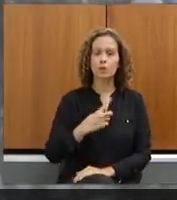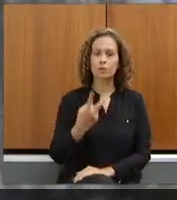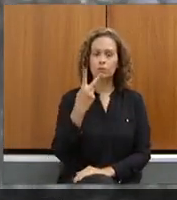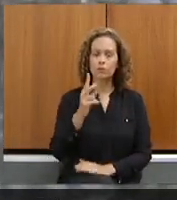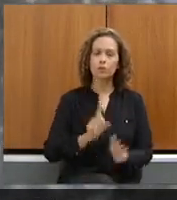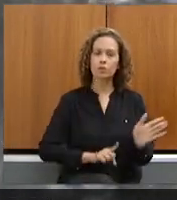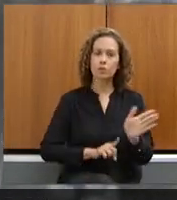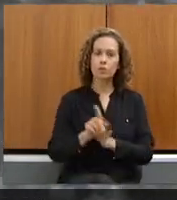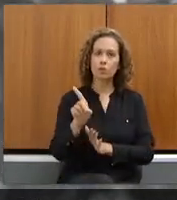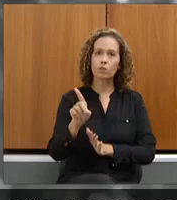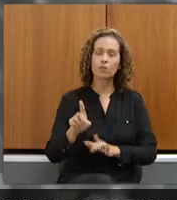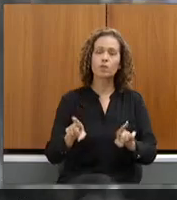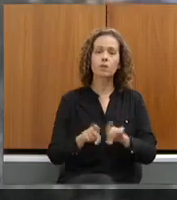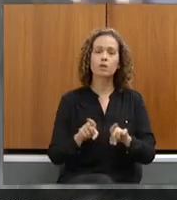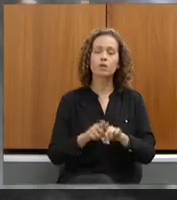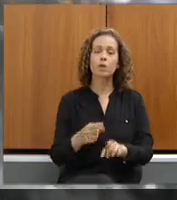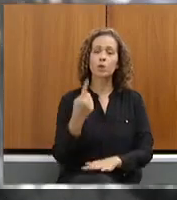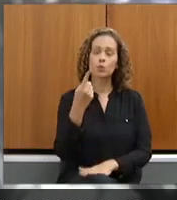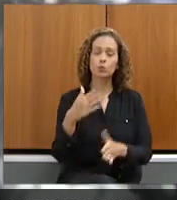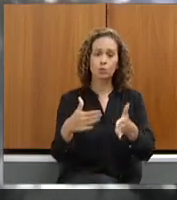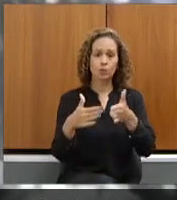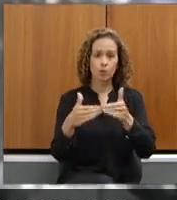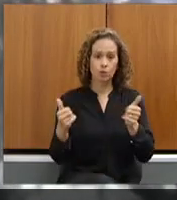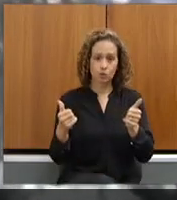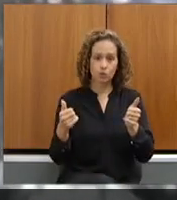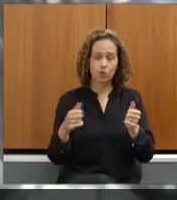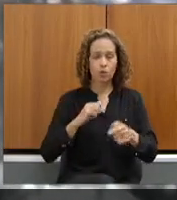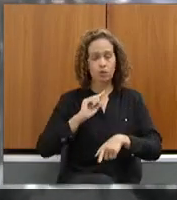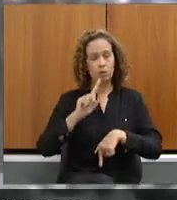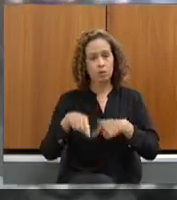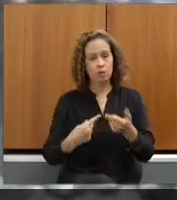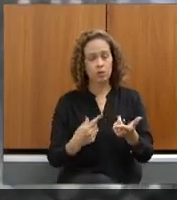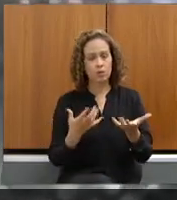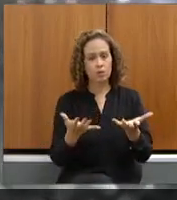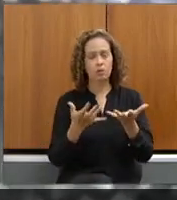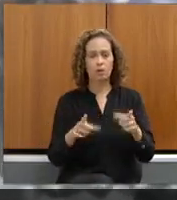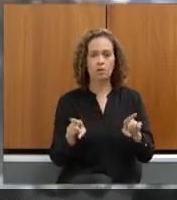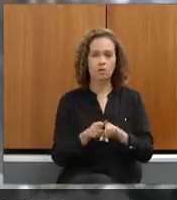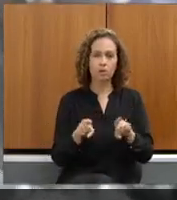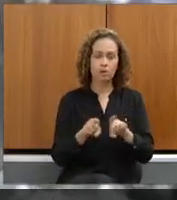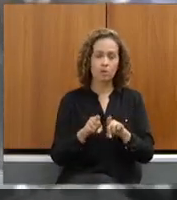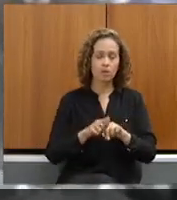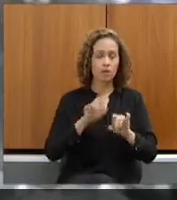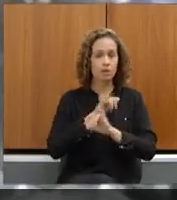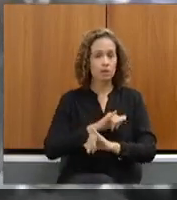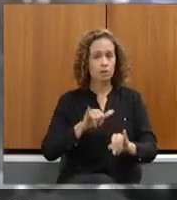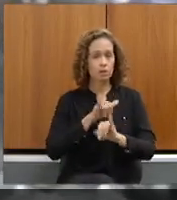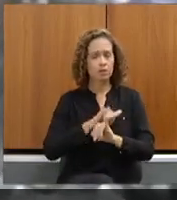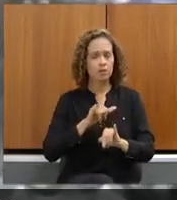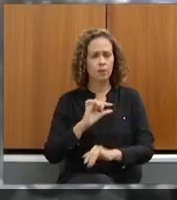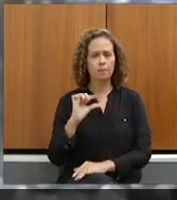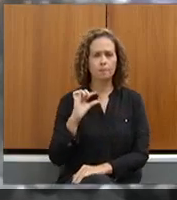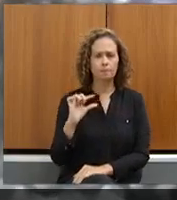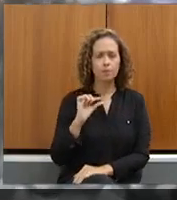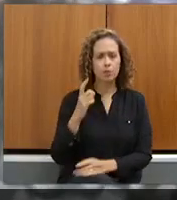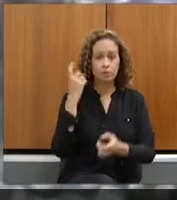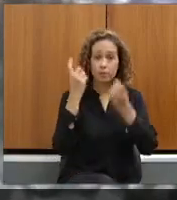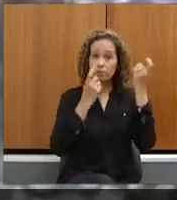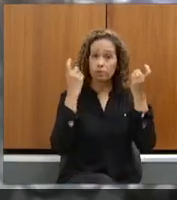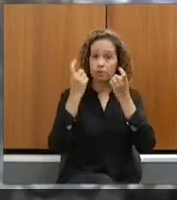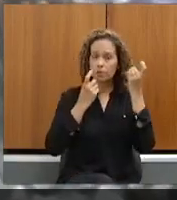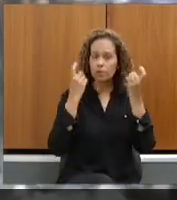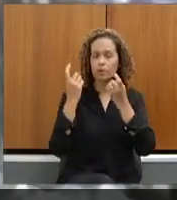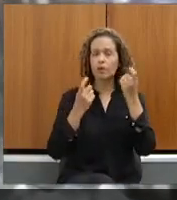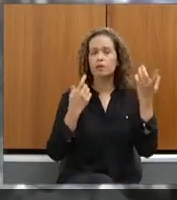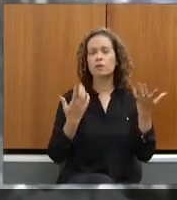tem também uma solicitação e e depois eu quero também dizer dessa preocupação em